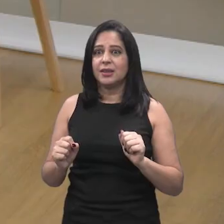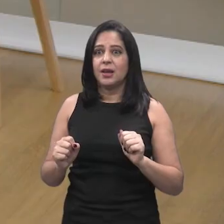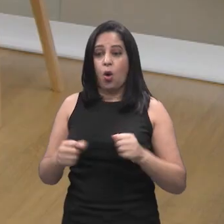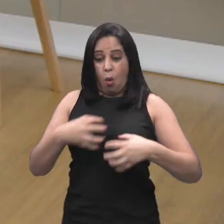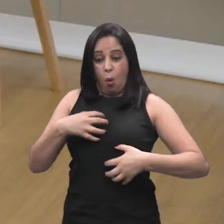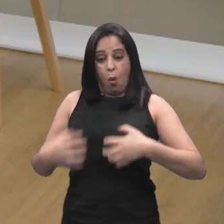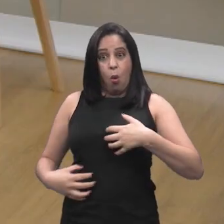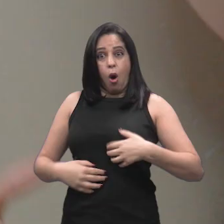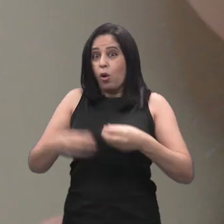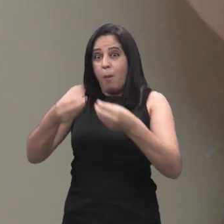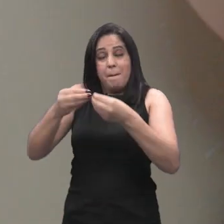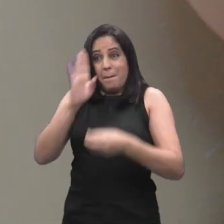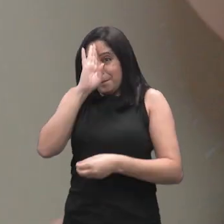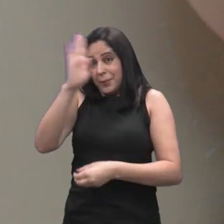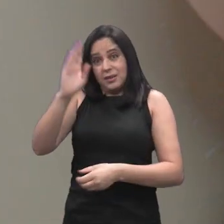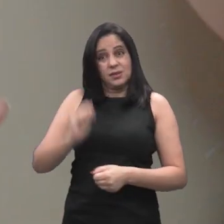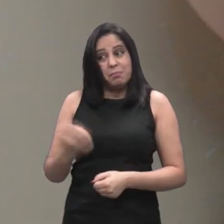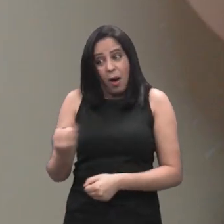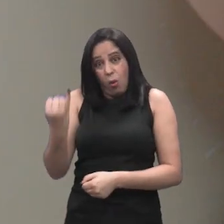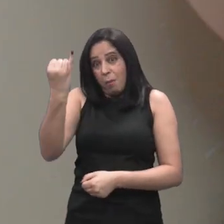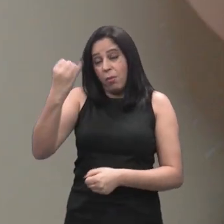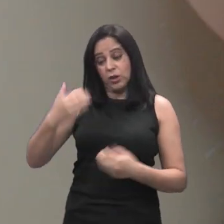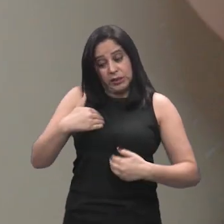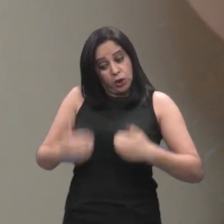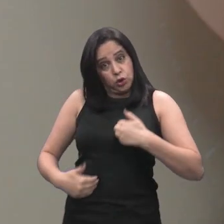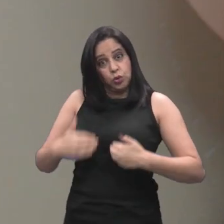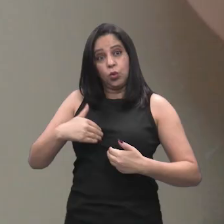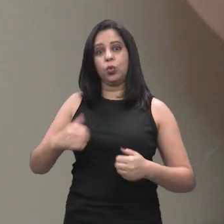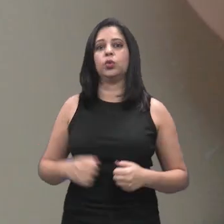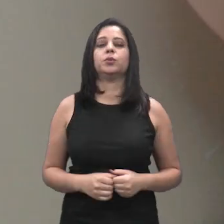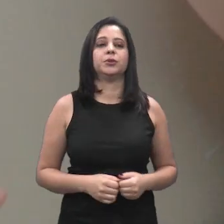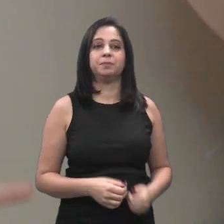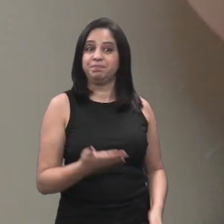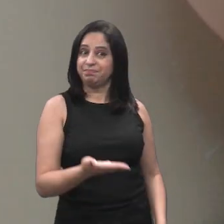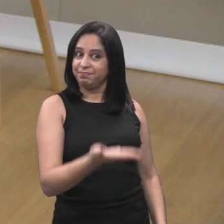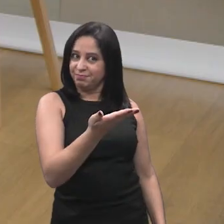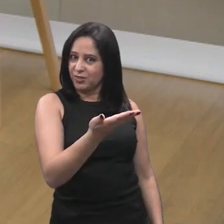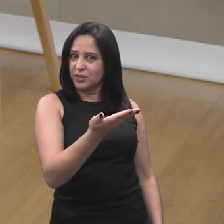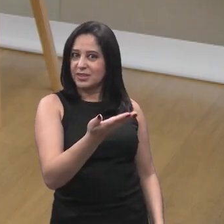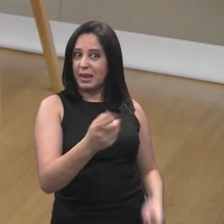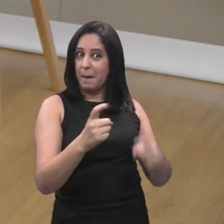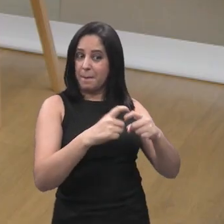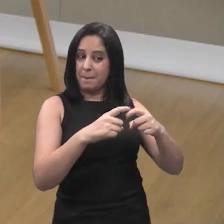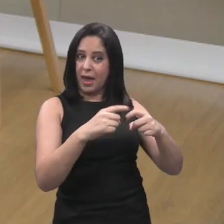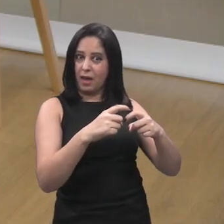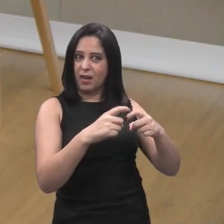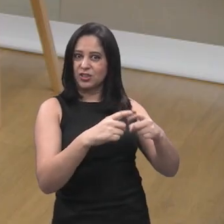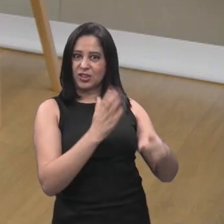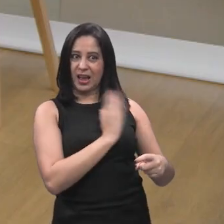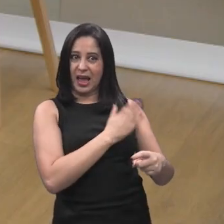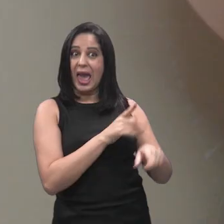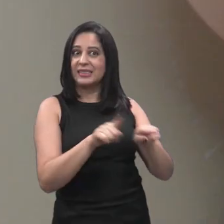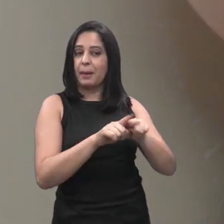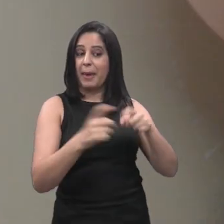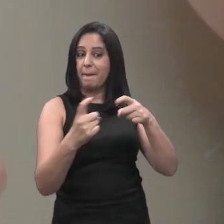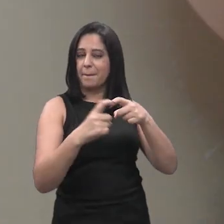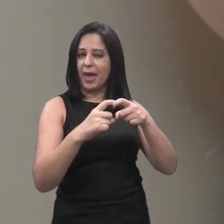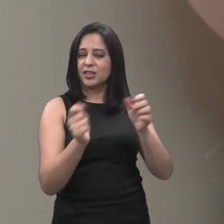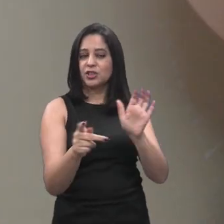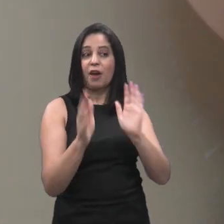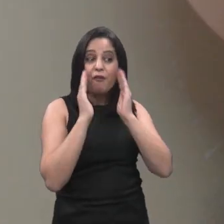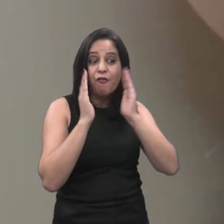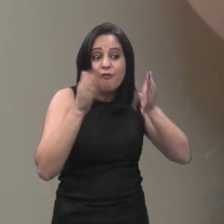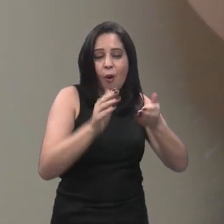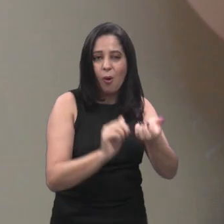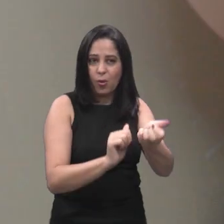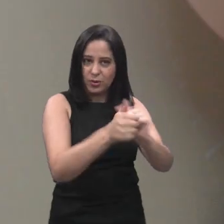a Fernanda, além de médica cardiologista, é também médica do esporte, Sim. né? A gente sabe que é o combo ali da alimentação, que a gente vai